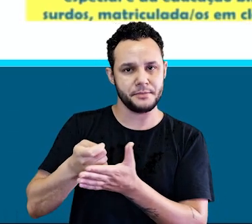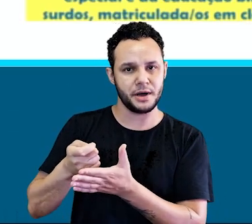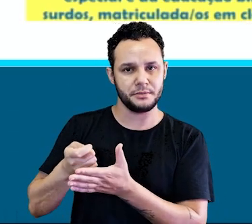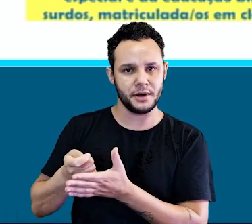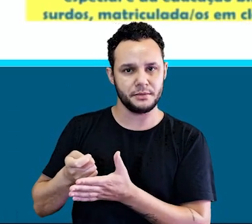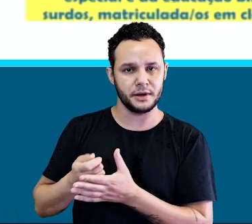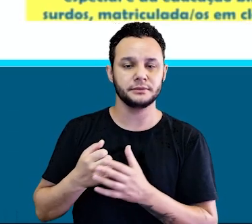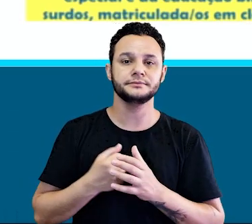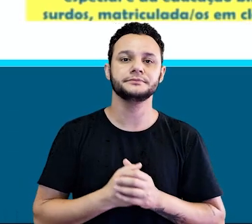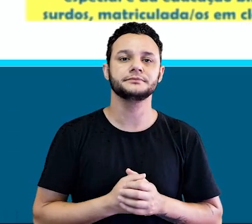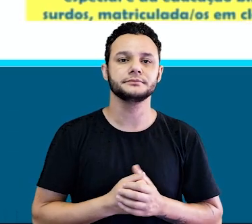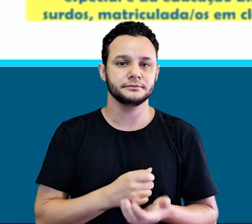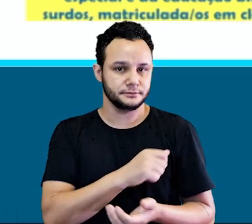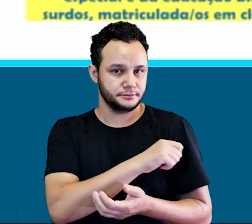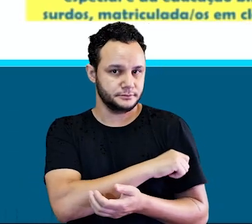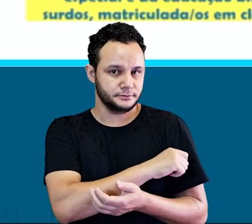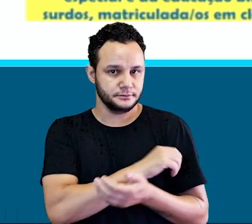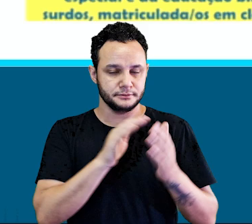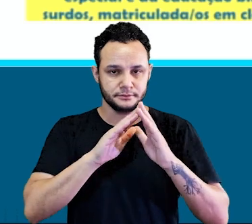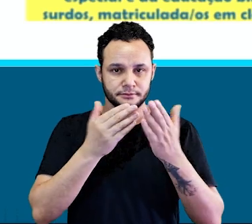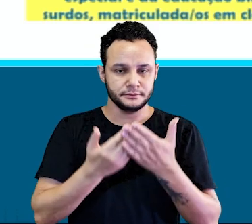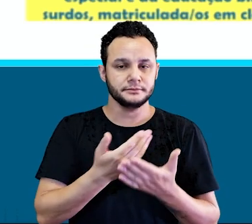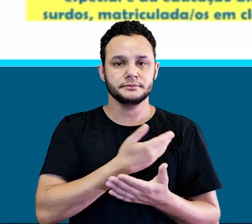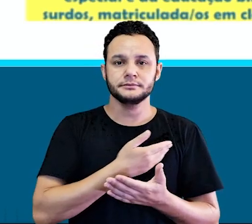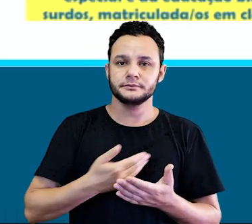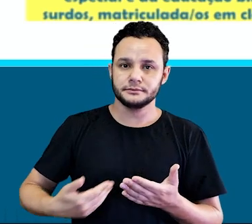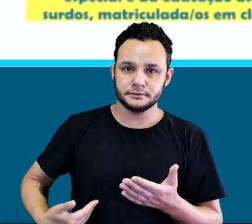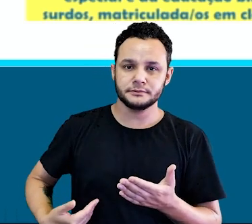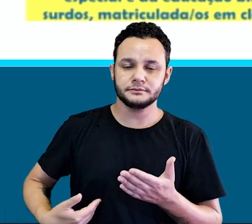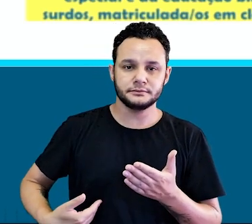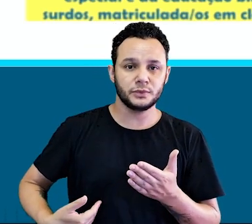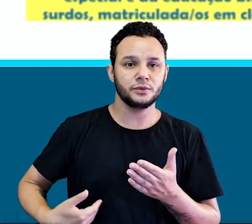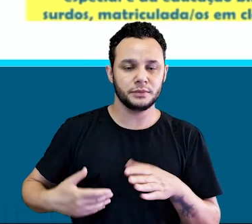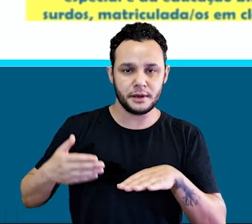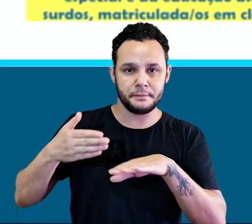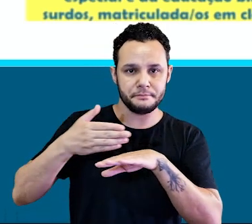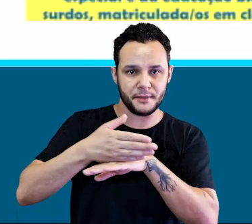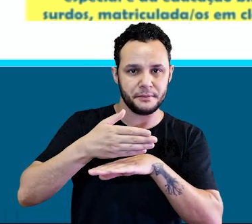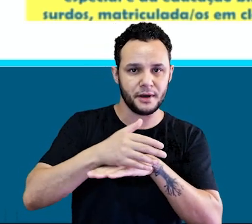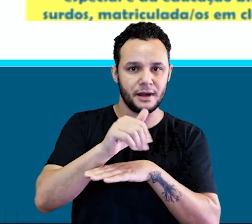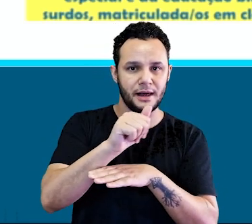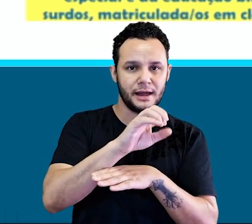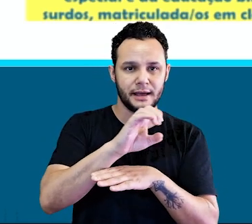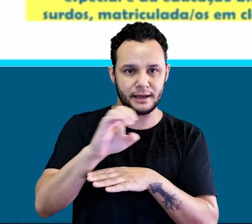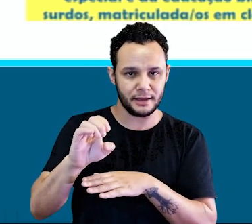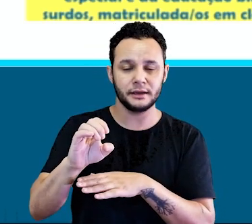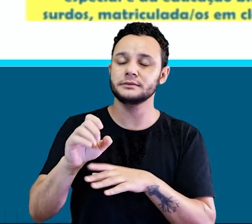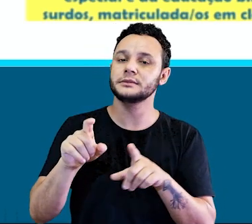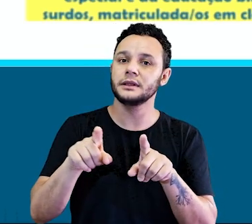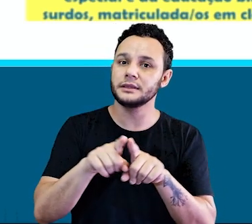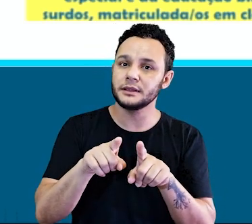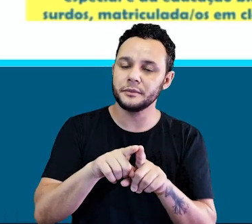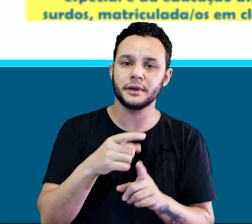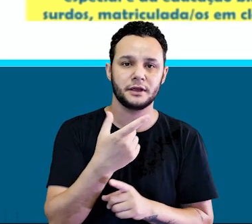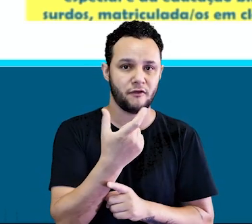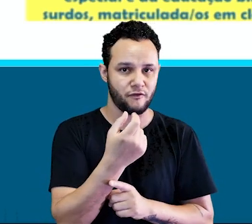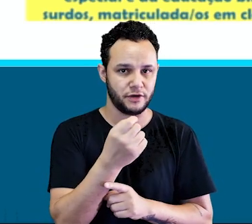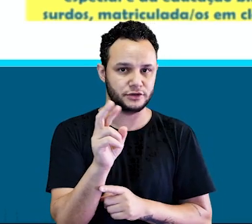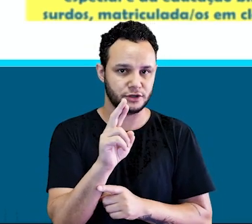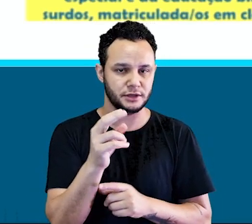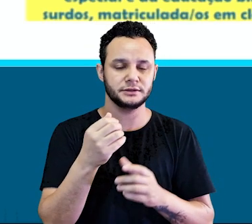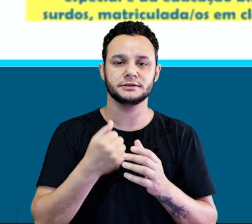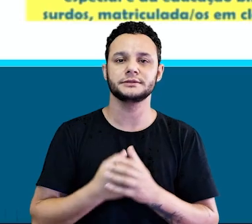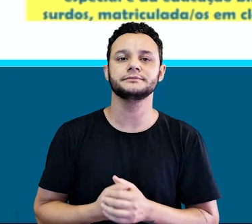per capita. Alunos de escola pública com atendimento no AEE, né? A gente vai ter um